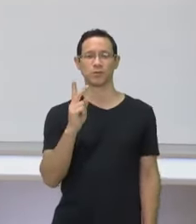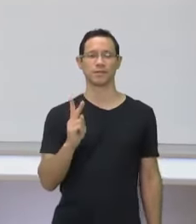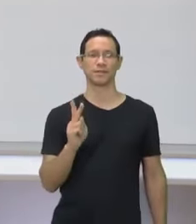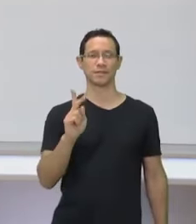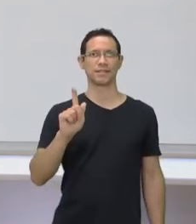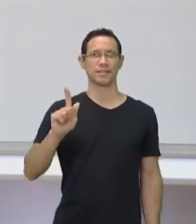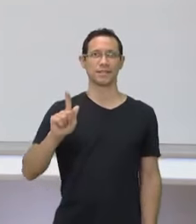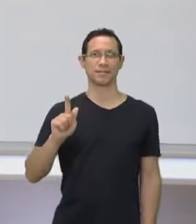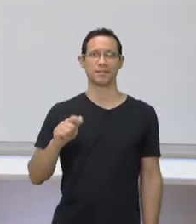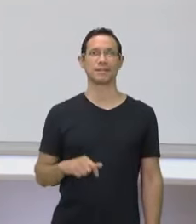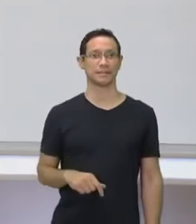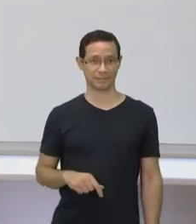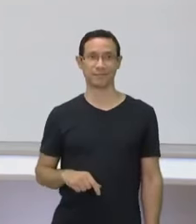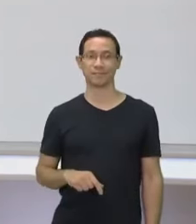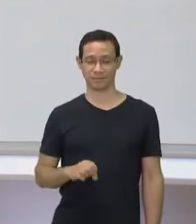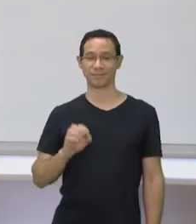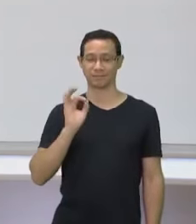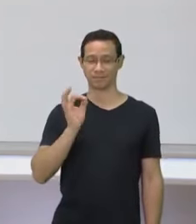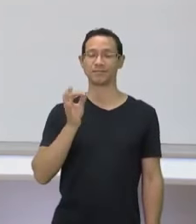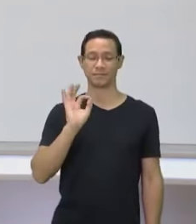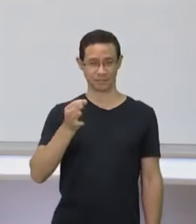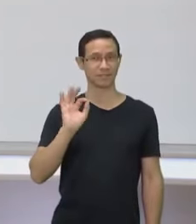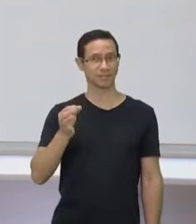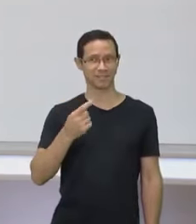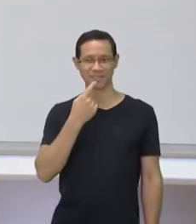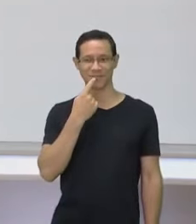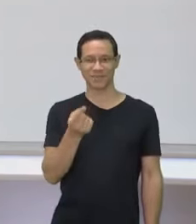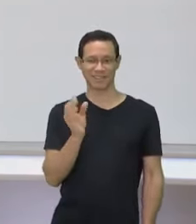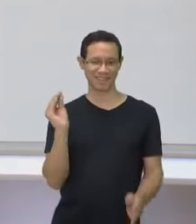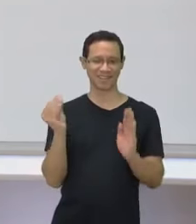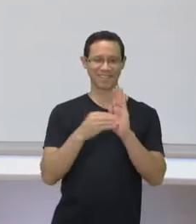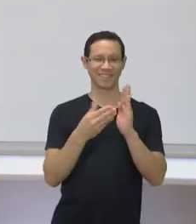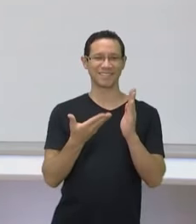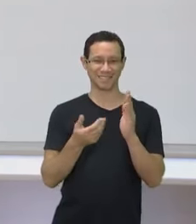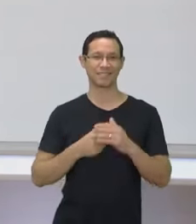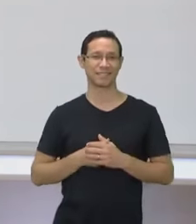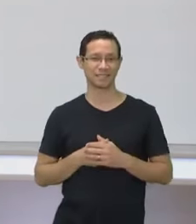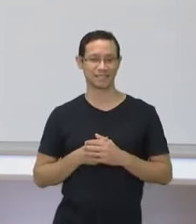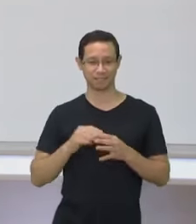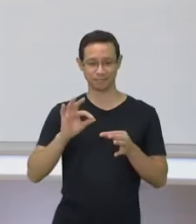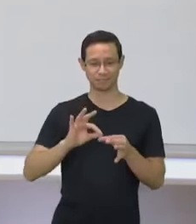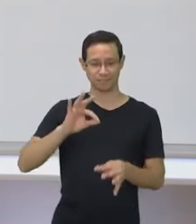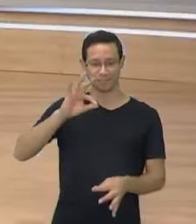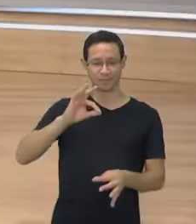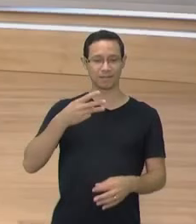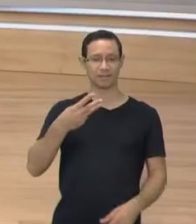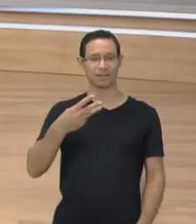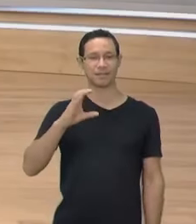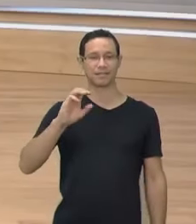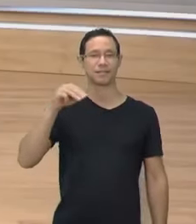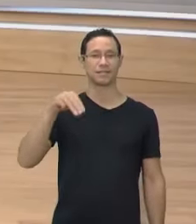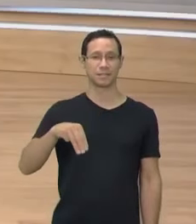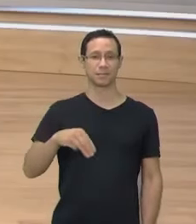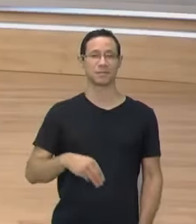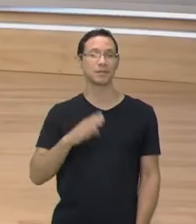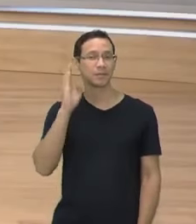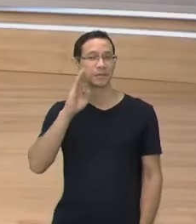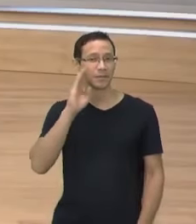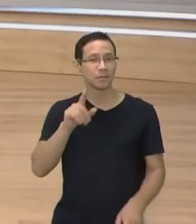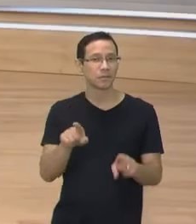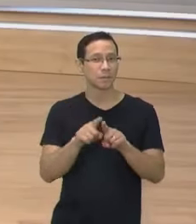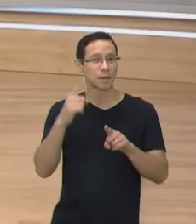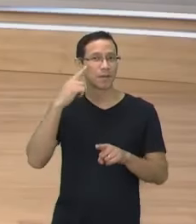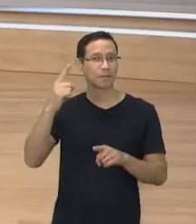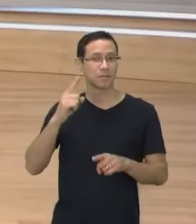né? Ele até comenta, sim, vocês estão lendo certo, né? E mediam aí 30 centímetros. E no final foi legal também lembrar que